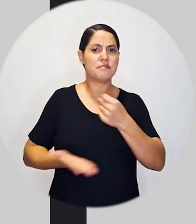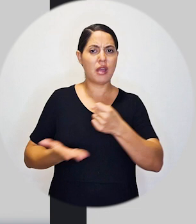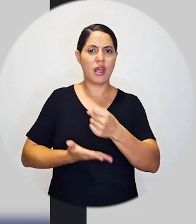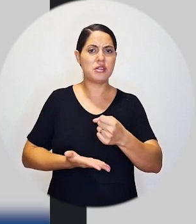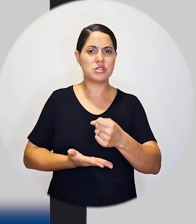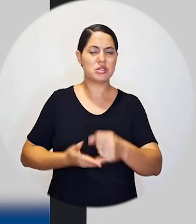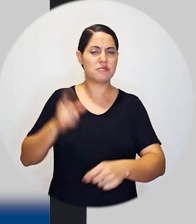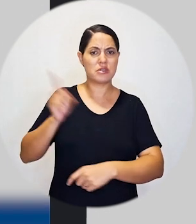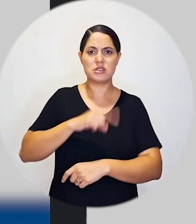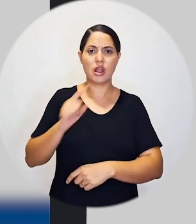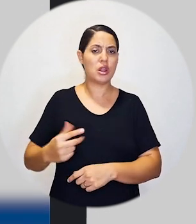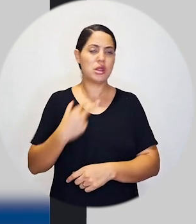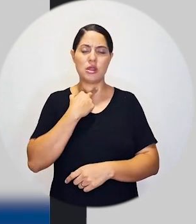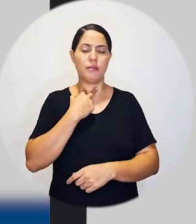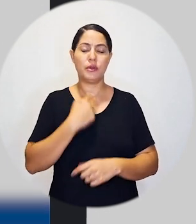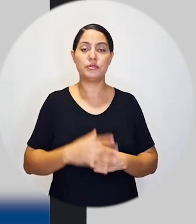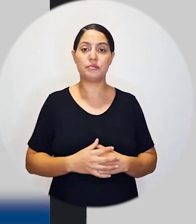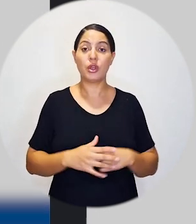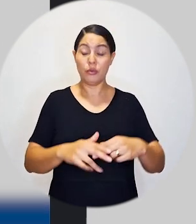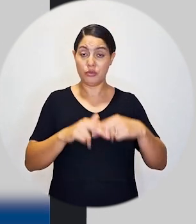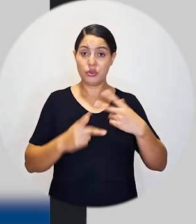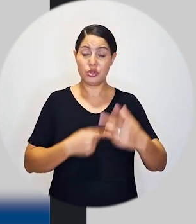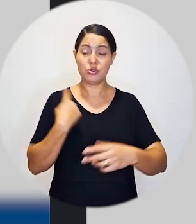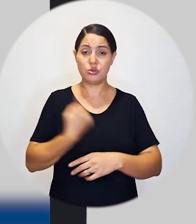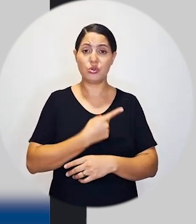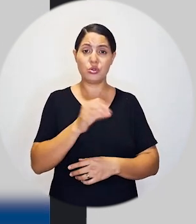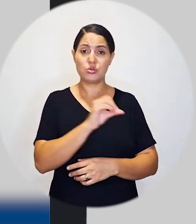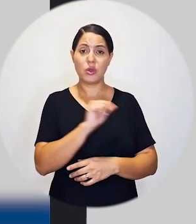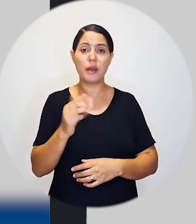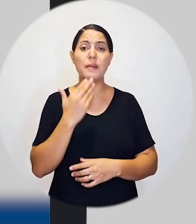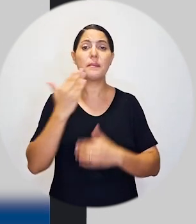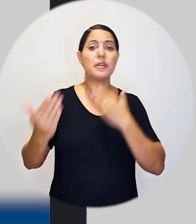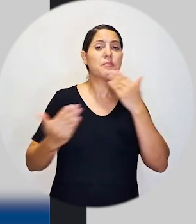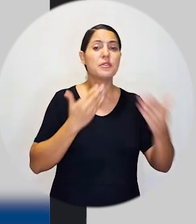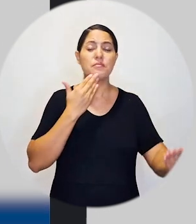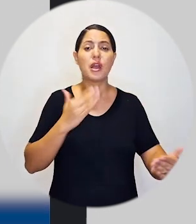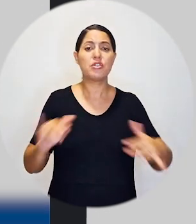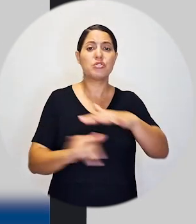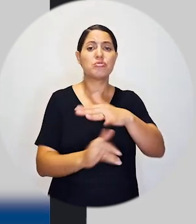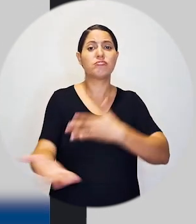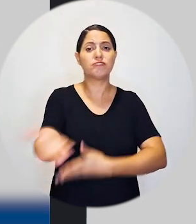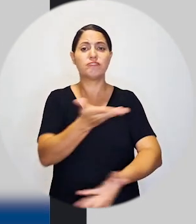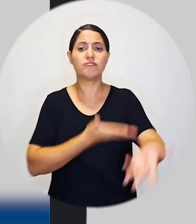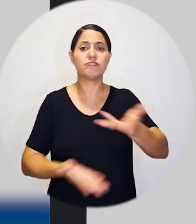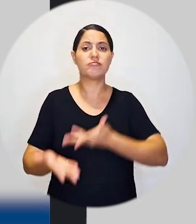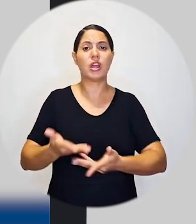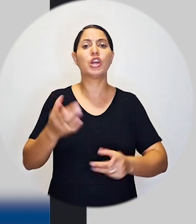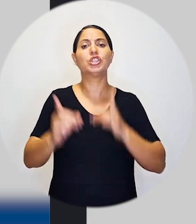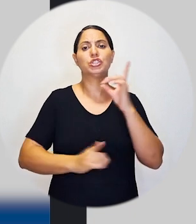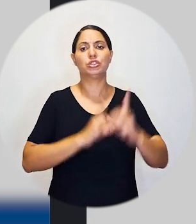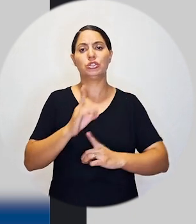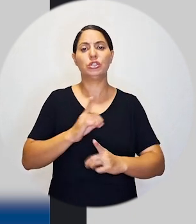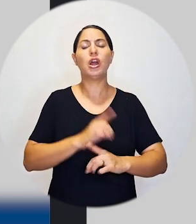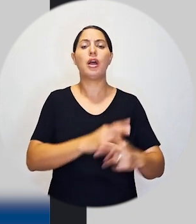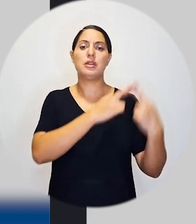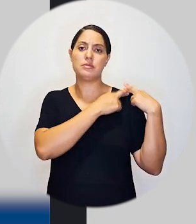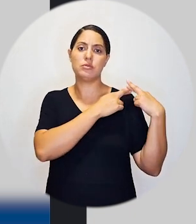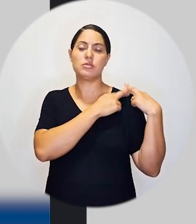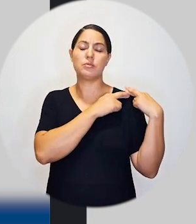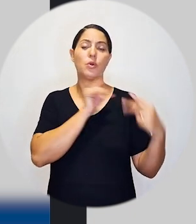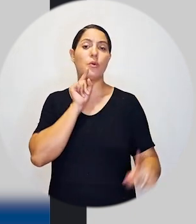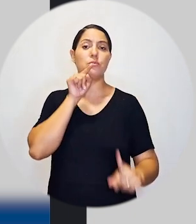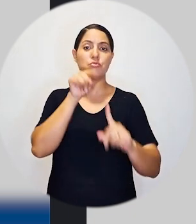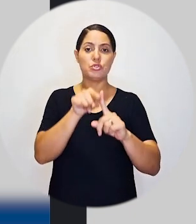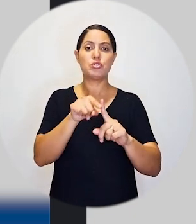Por fim, a Ordem dos Advogados do Brasil convoca todas as instituições a adotarem um diálogo responsável que